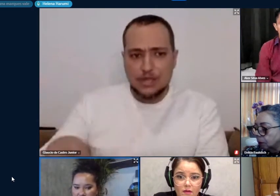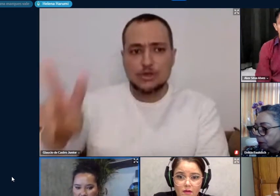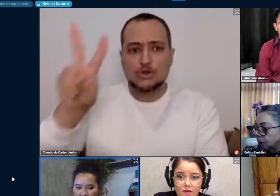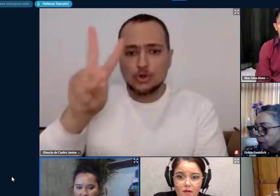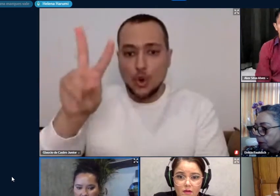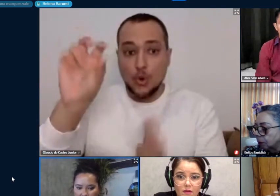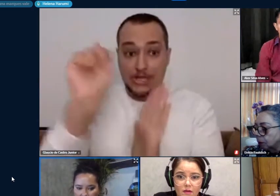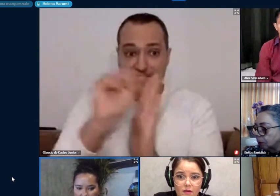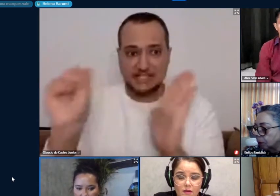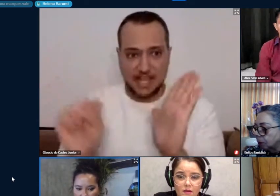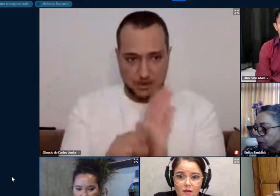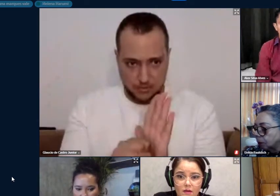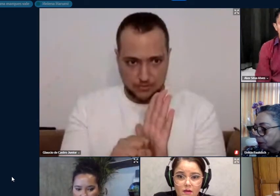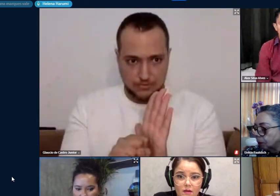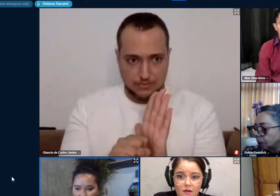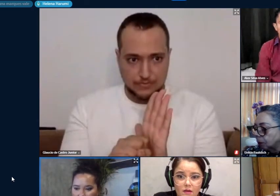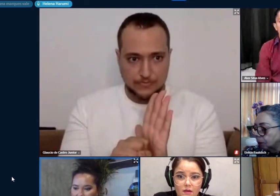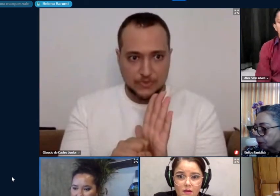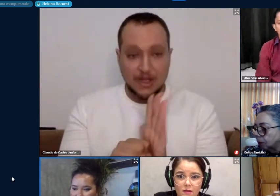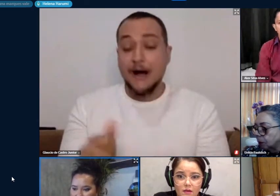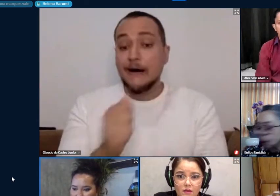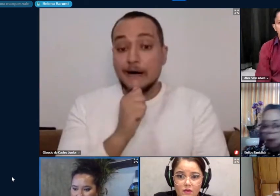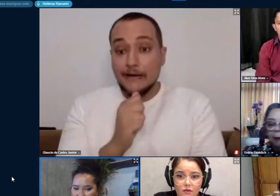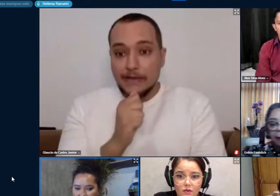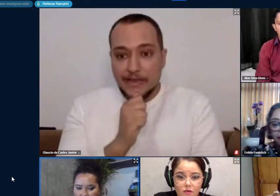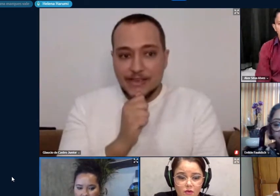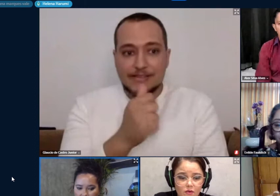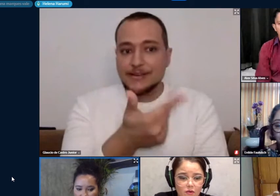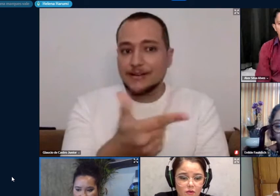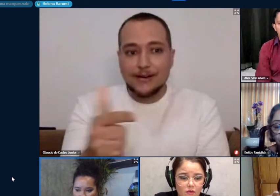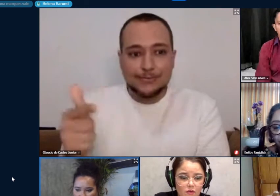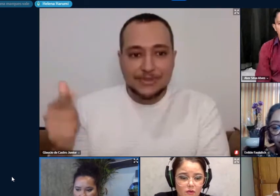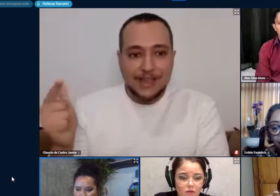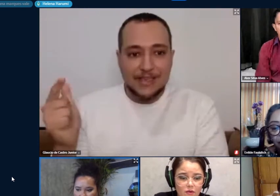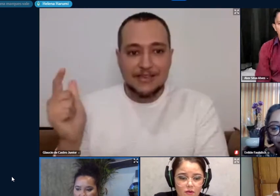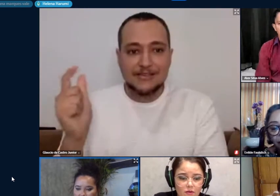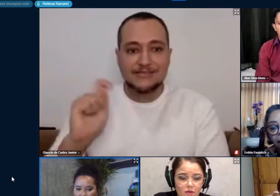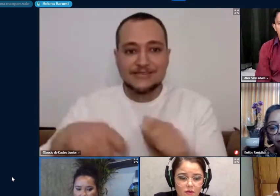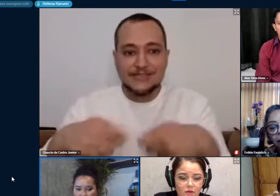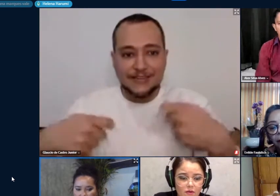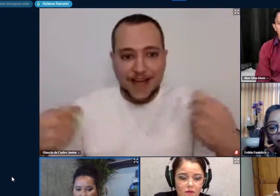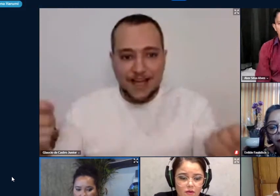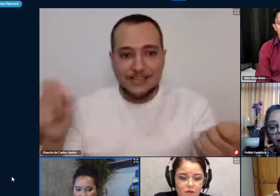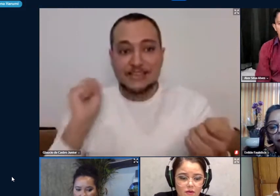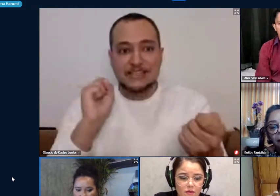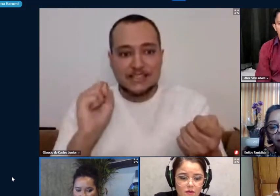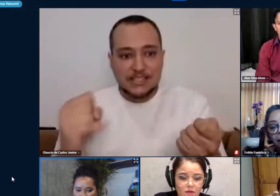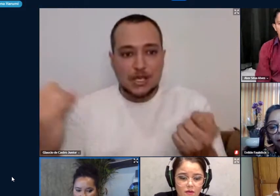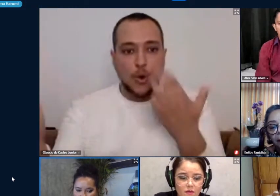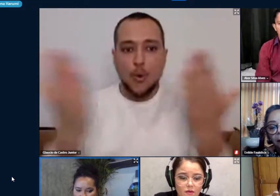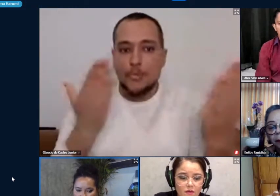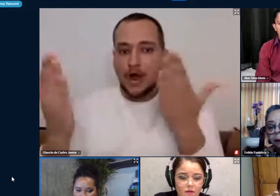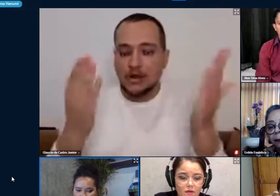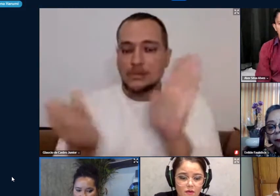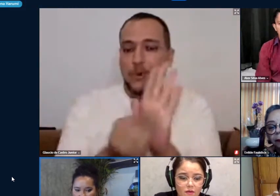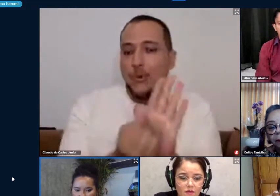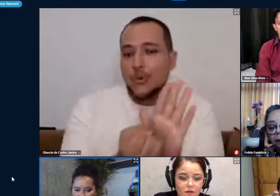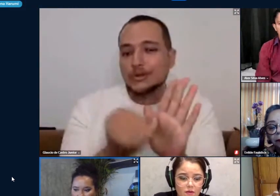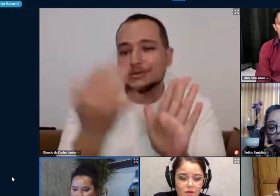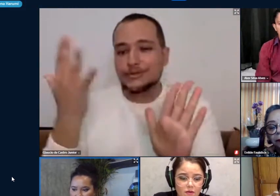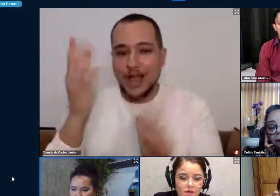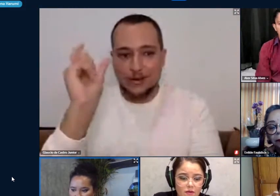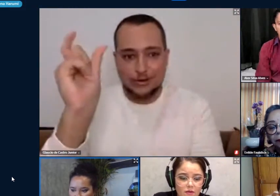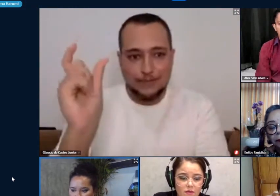Necessário considerar a questão que ele fala sobre dois séculos, que na verdade não